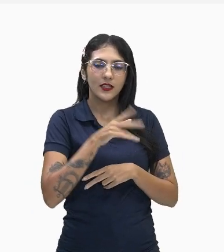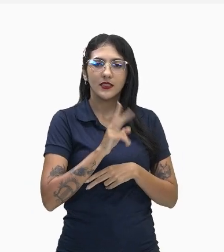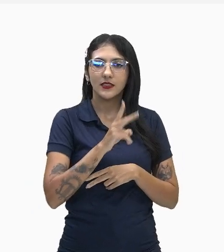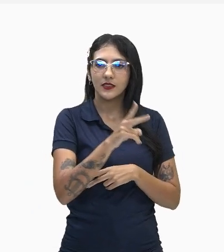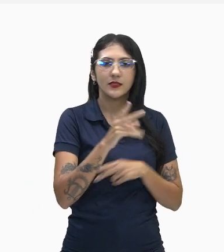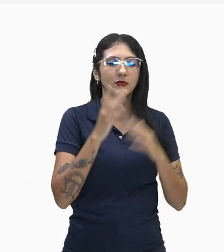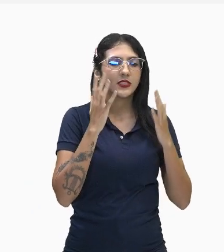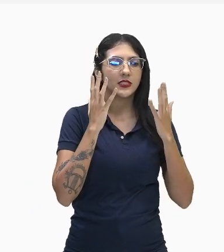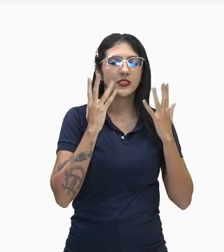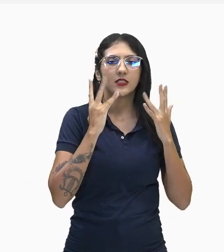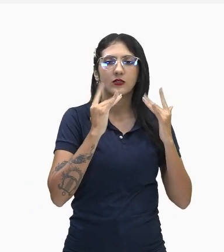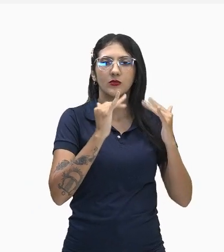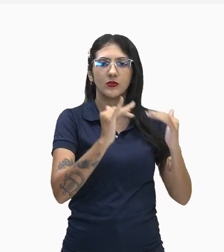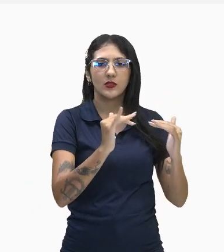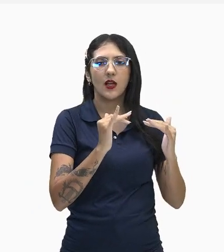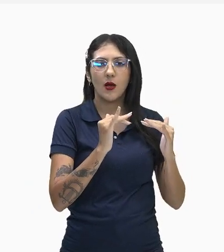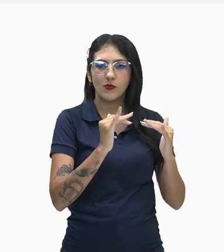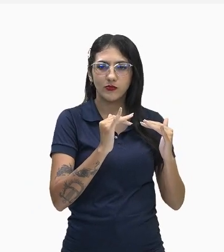permanecer